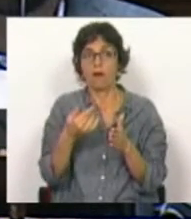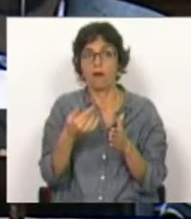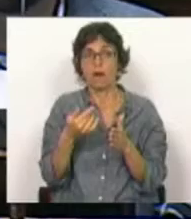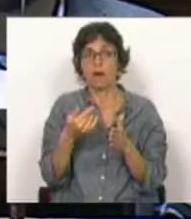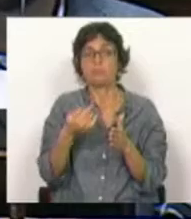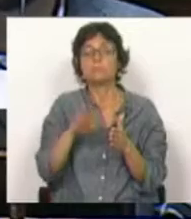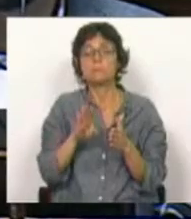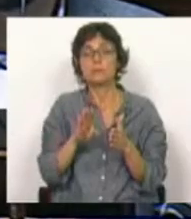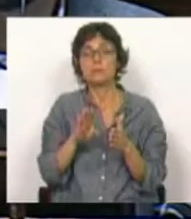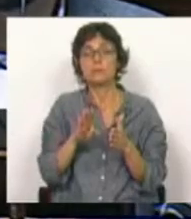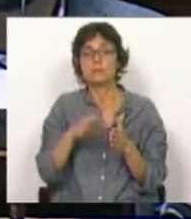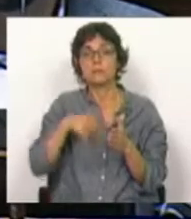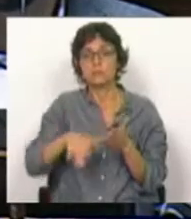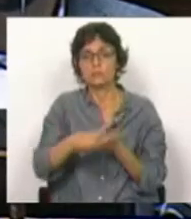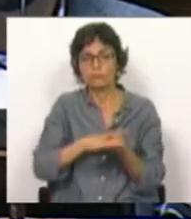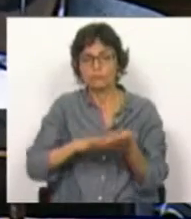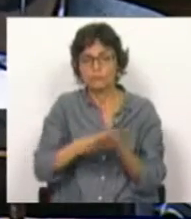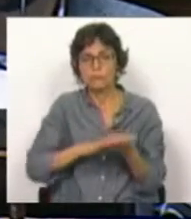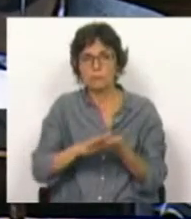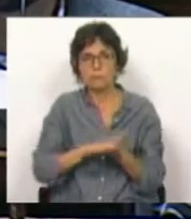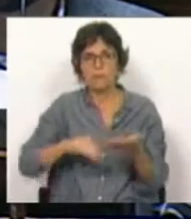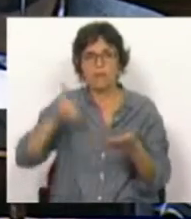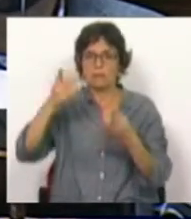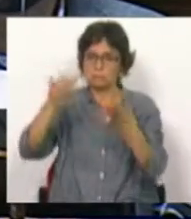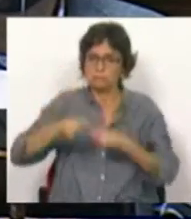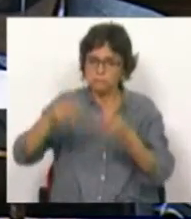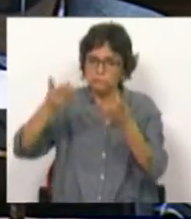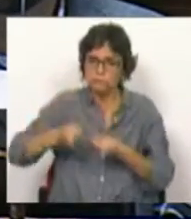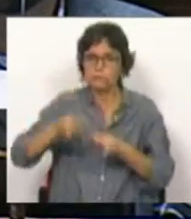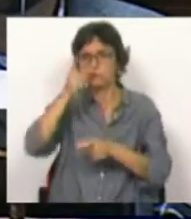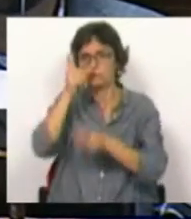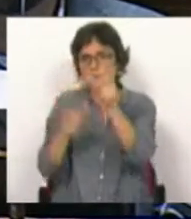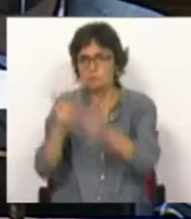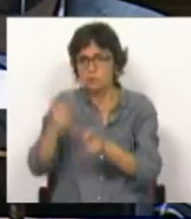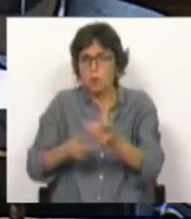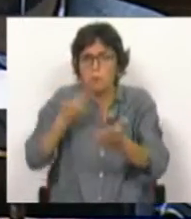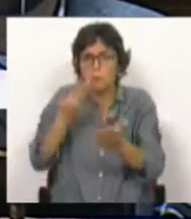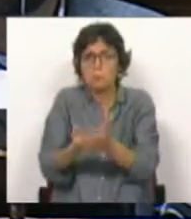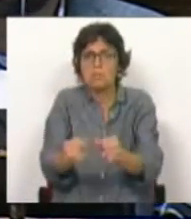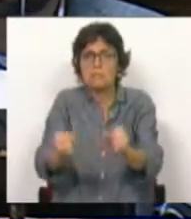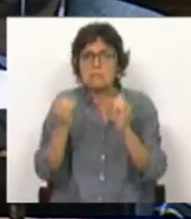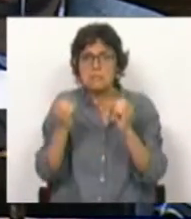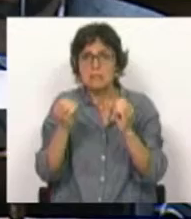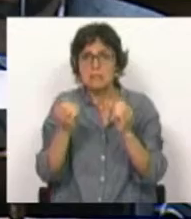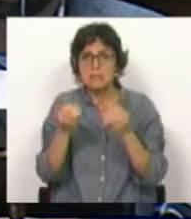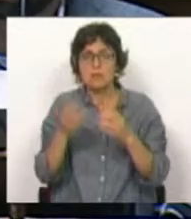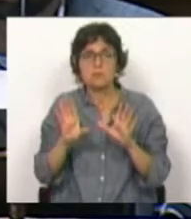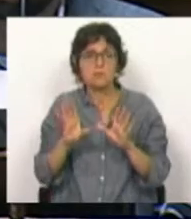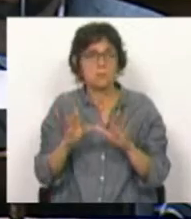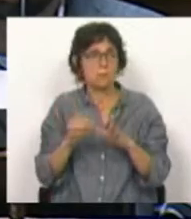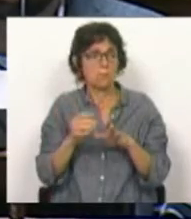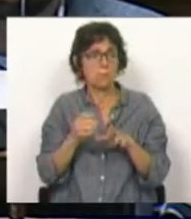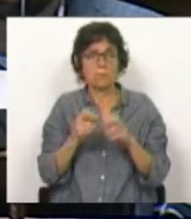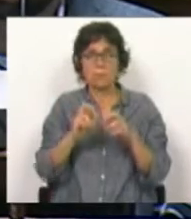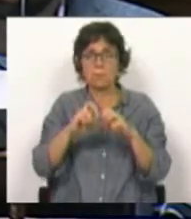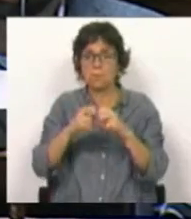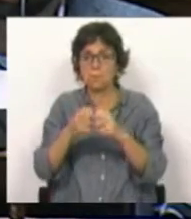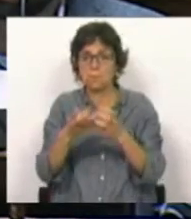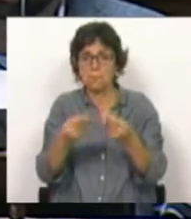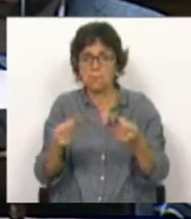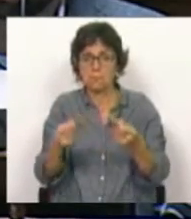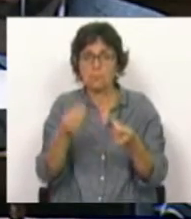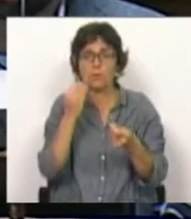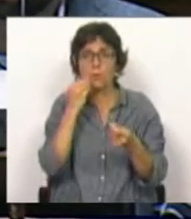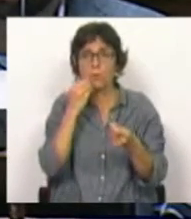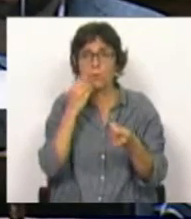fundamental, efetivamente, que é investimento, que é orçamento, que é profissionais, não propõe nada disso, propõe uma solução gestionária, que é sempre a solução